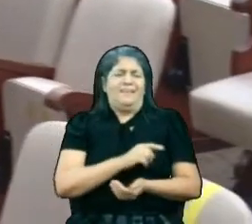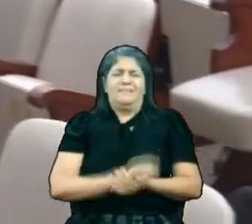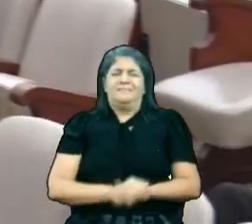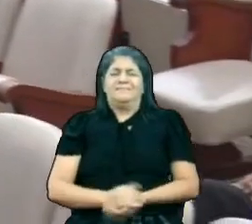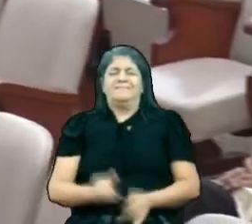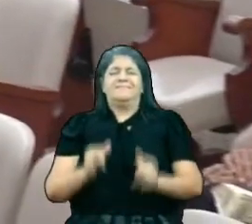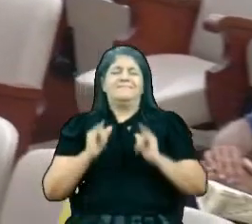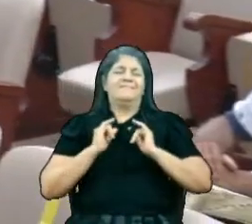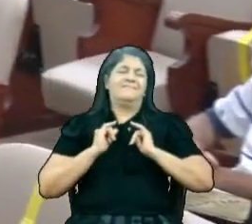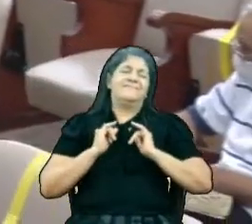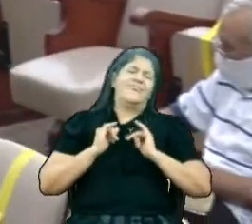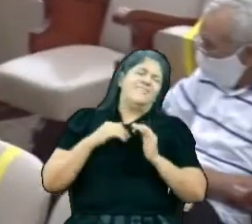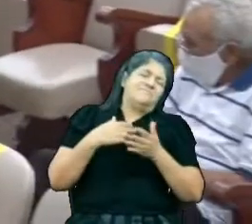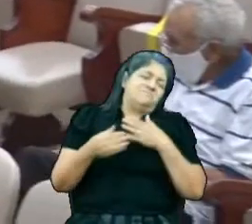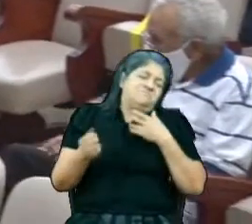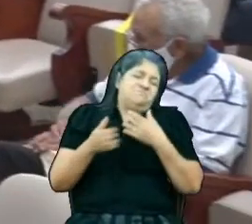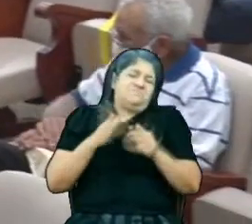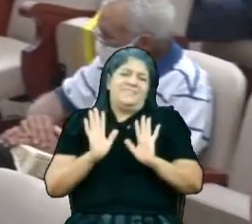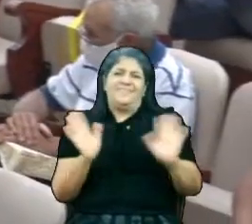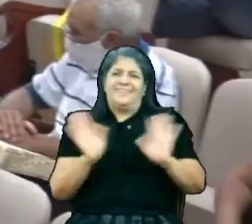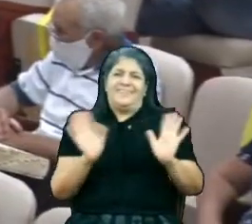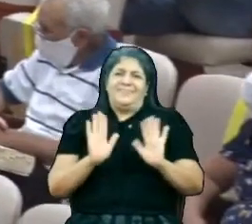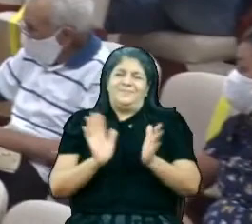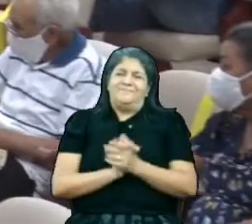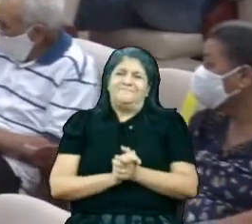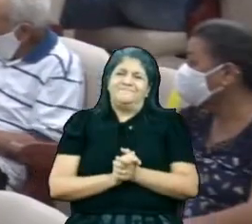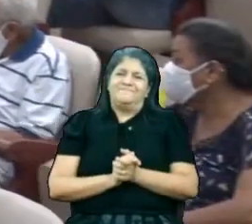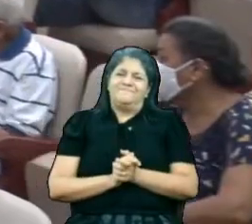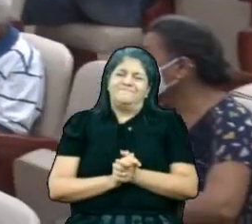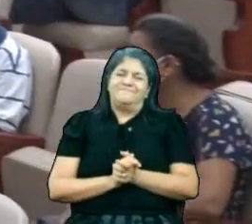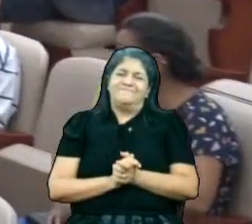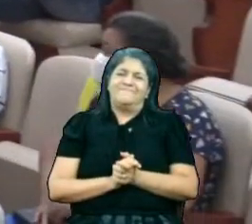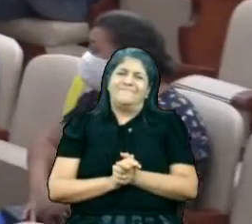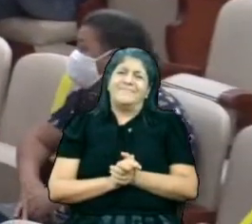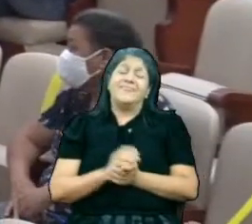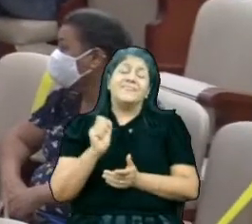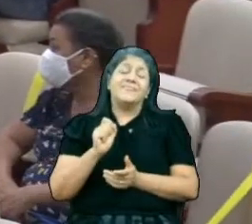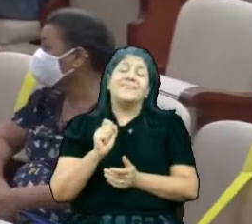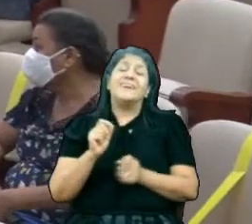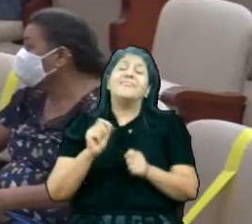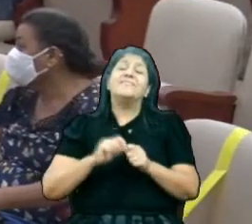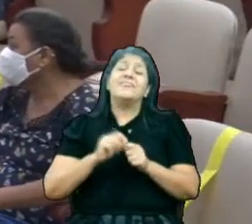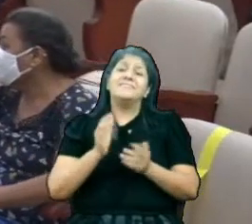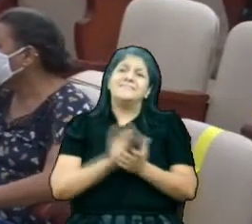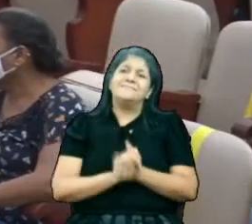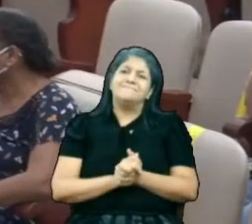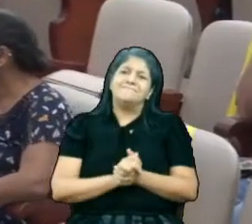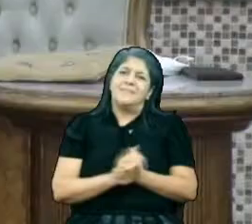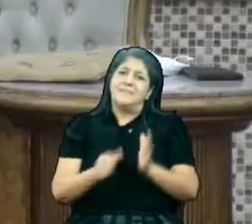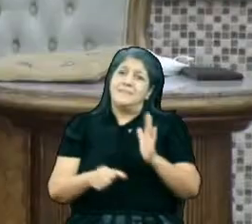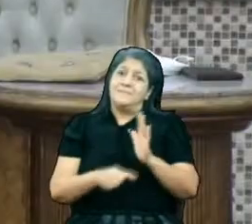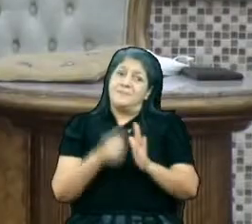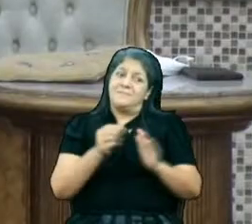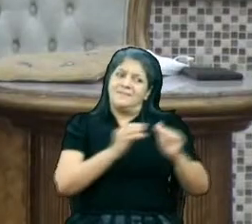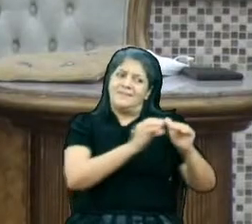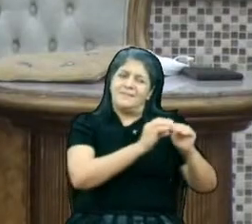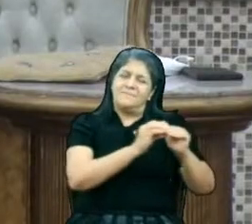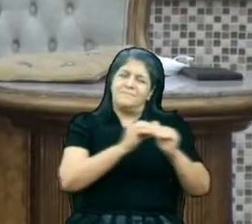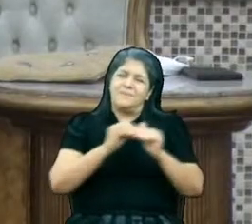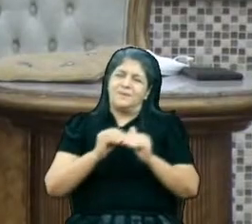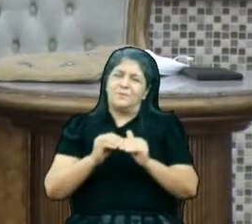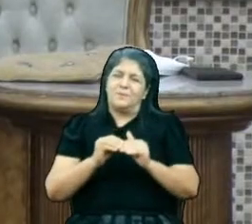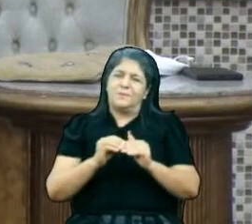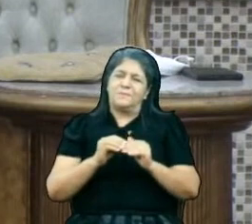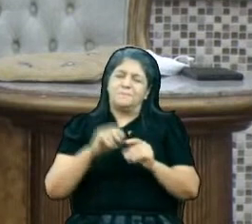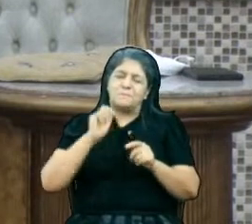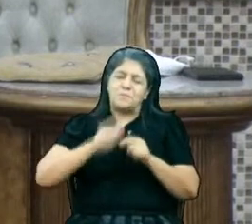que ela fez o texto diz o que ela fez acendeu a sua Candeia ela acendeu